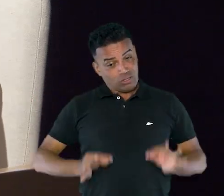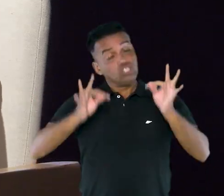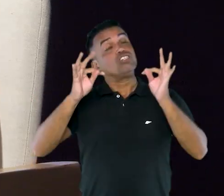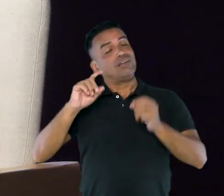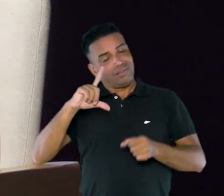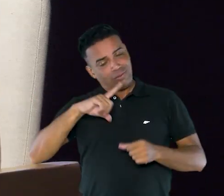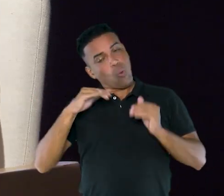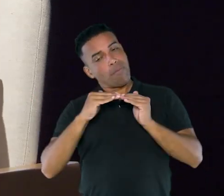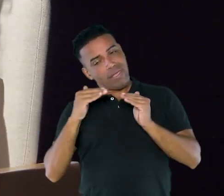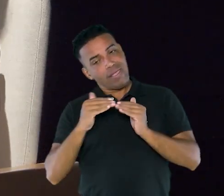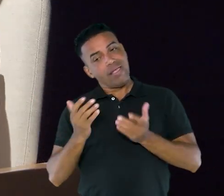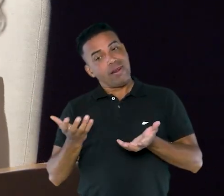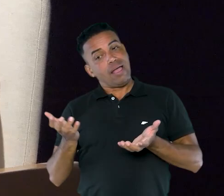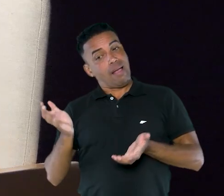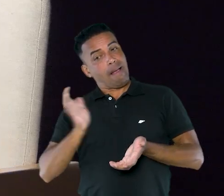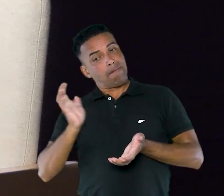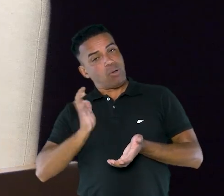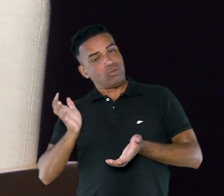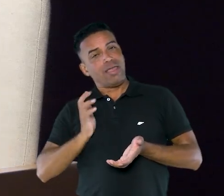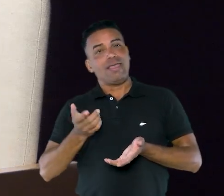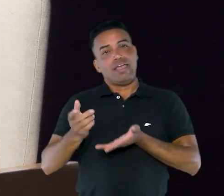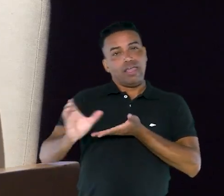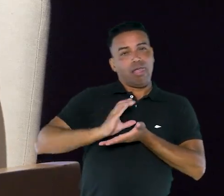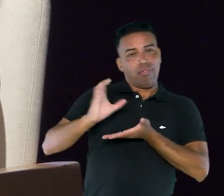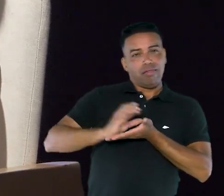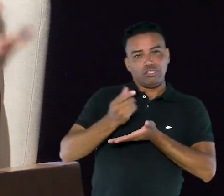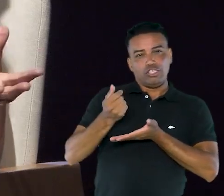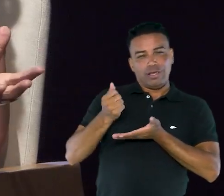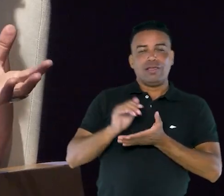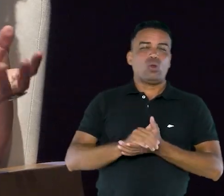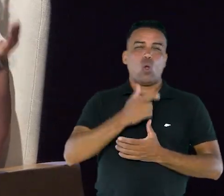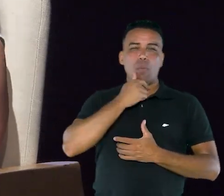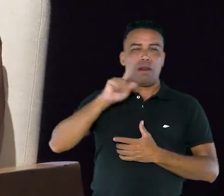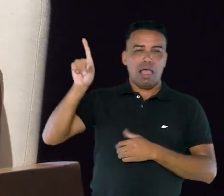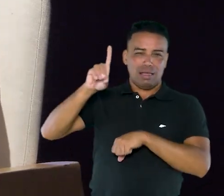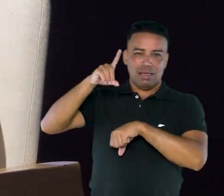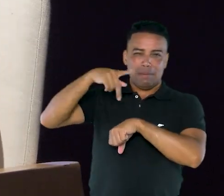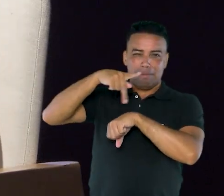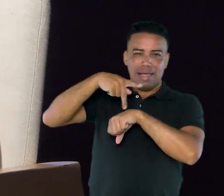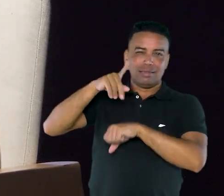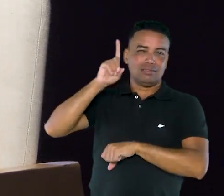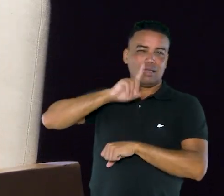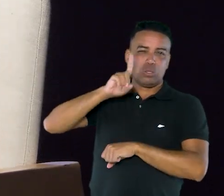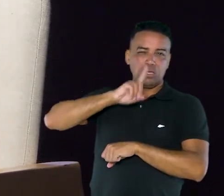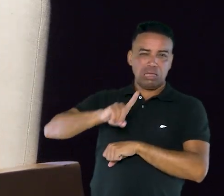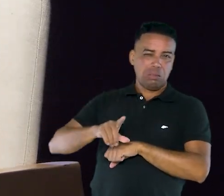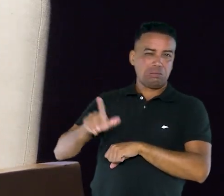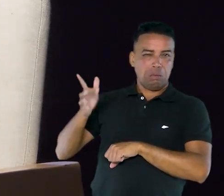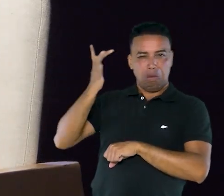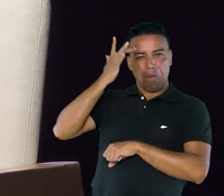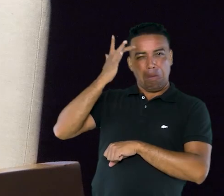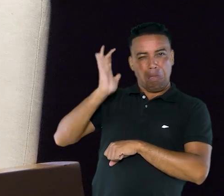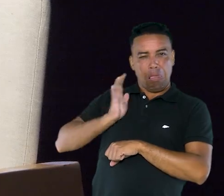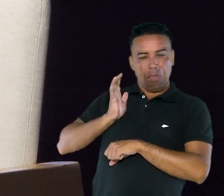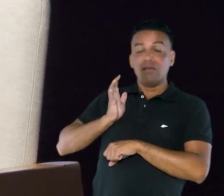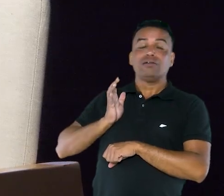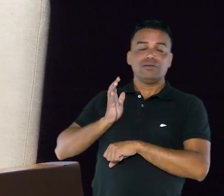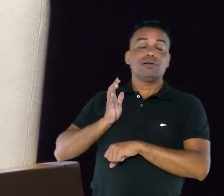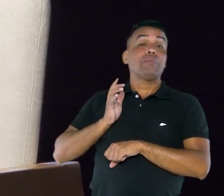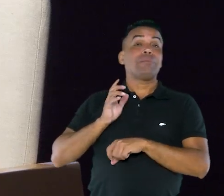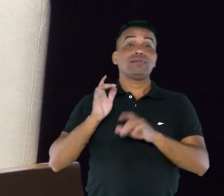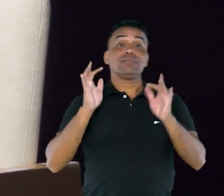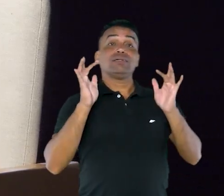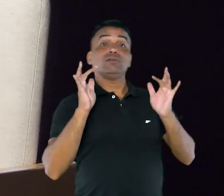com poder, tem a ver com dinheiro, o Elon Musk não deixa a gente mentir, é claro. Mas tem a ver com essa curiosidade humana